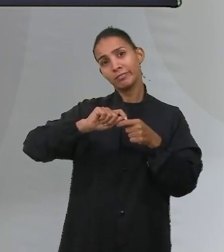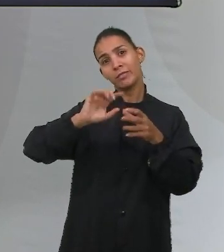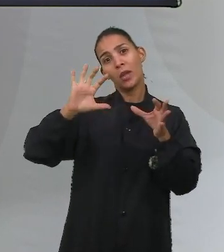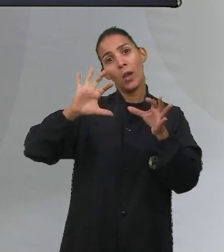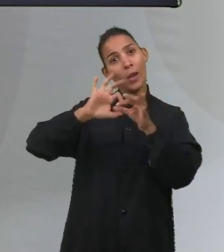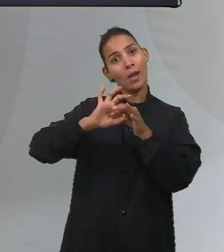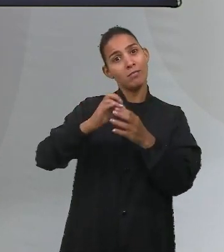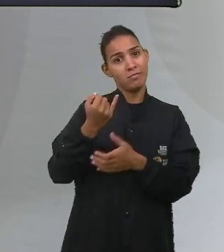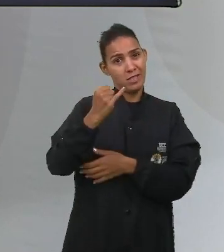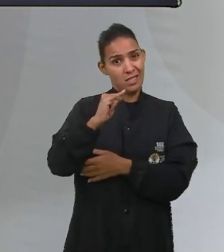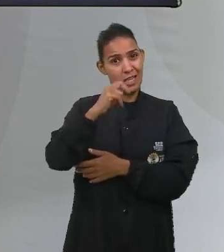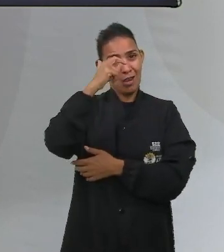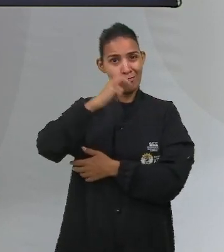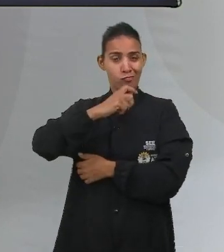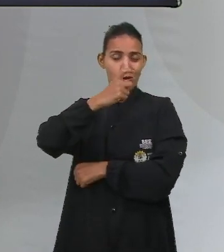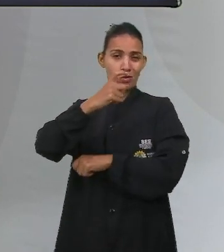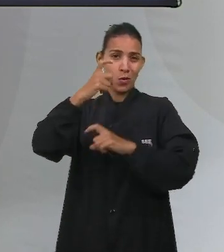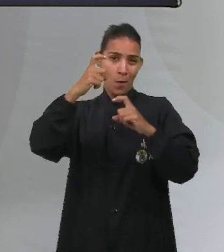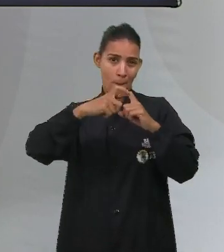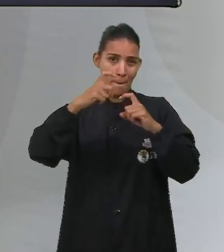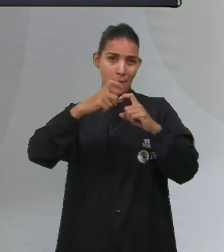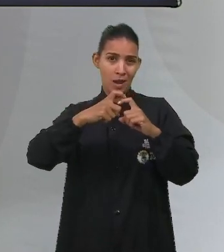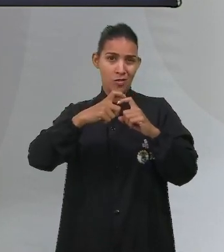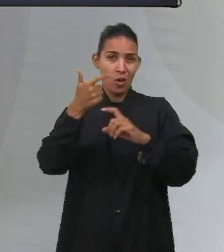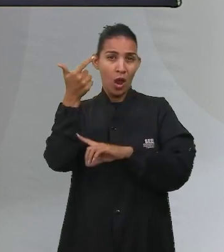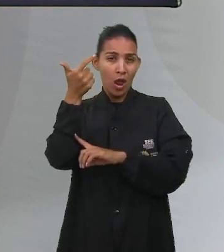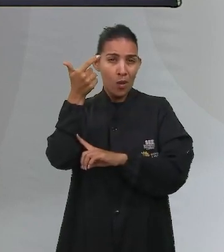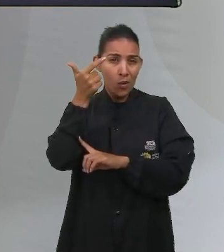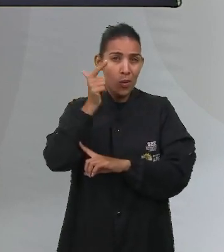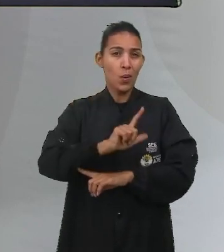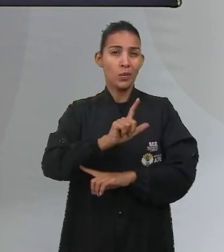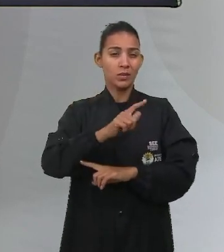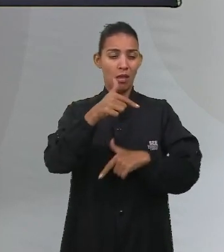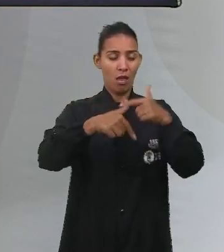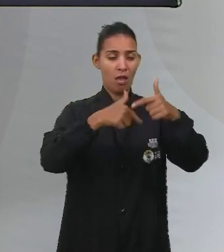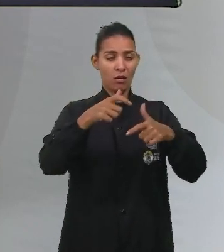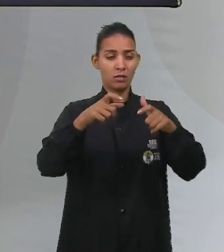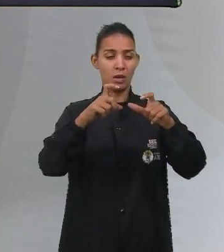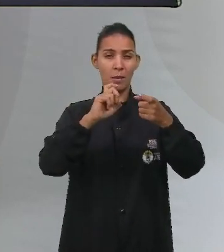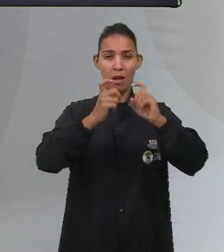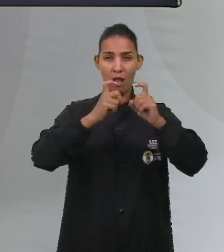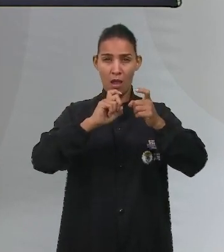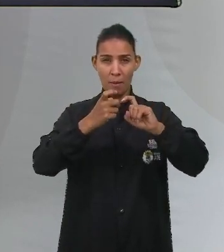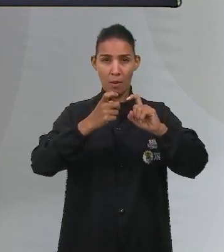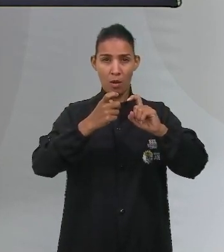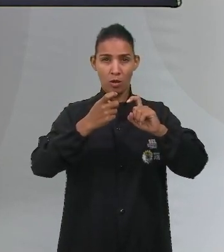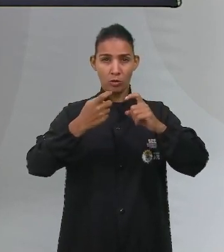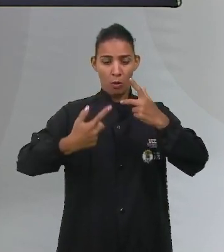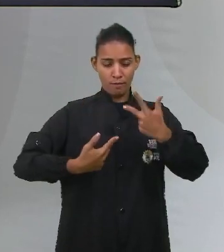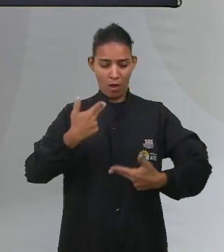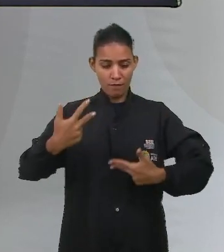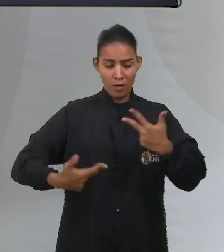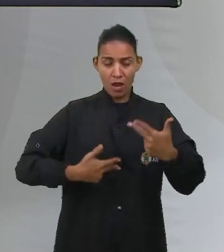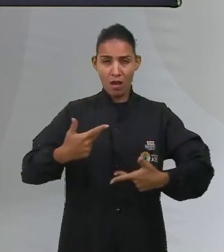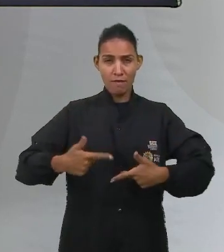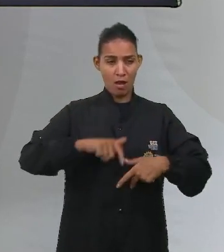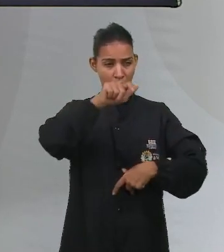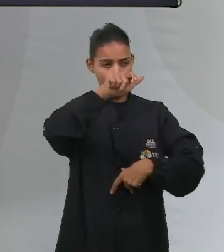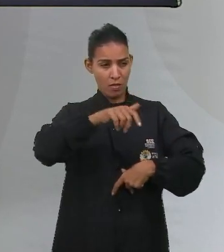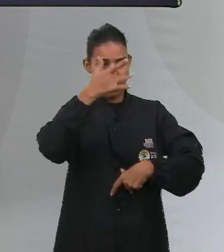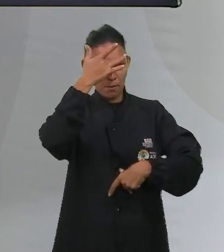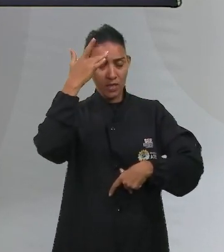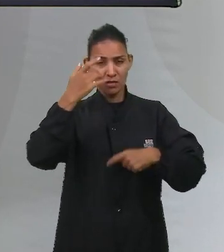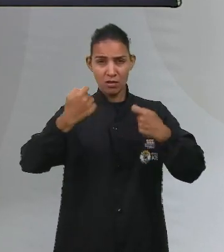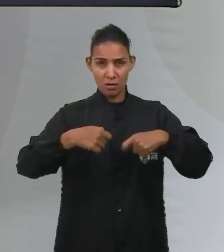sou um médico, eu não consigo fazer em ambiente remoto uma cirurgia no paciente que precisa que